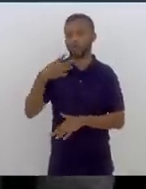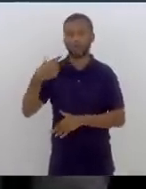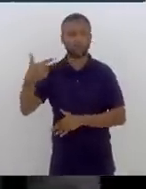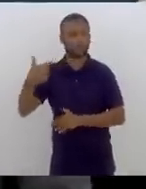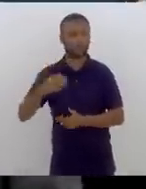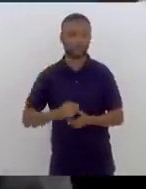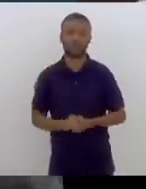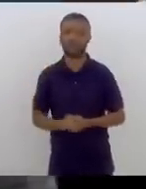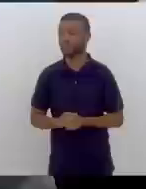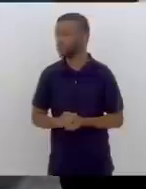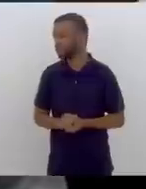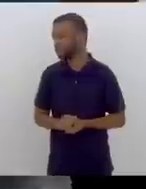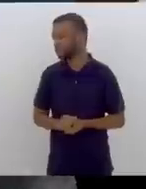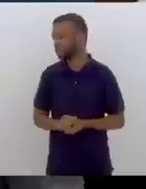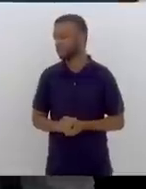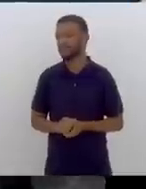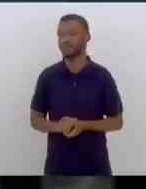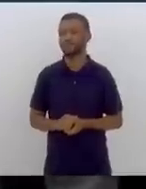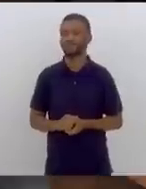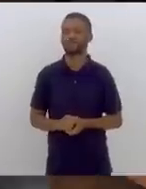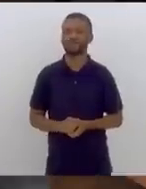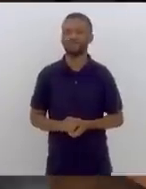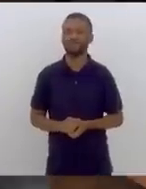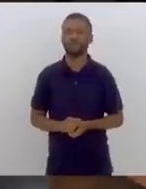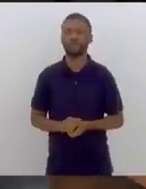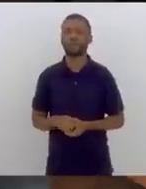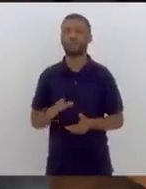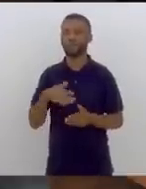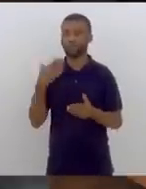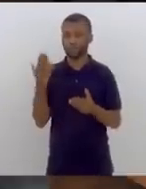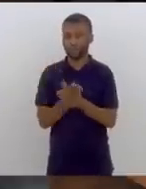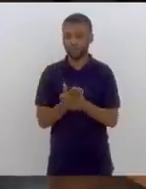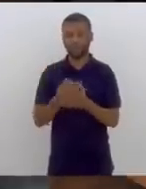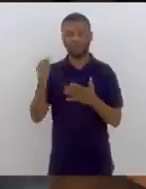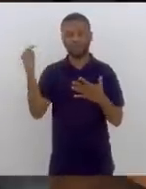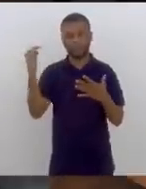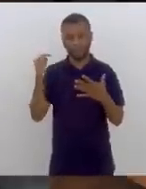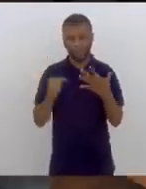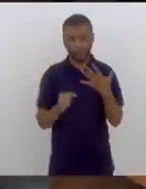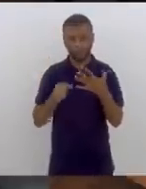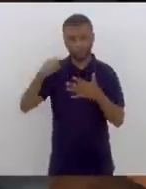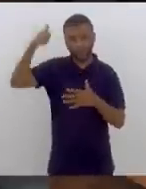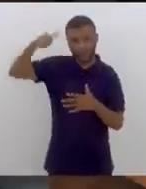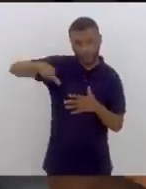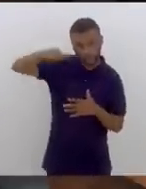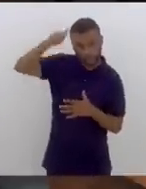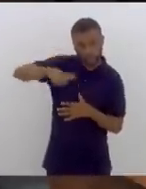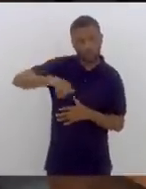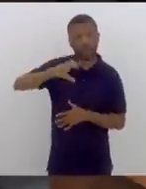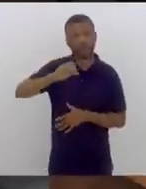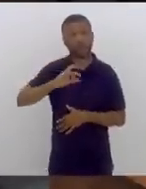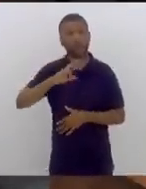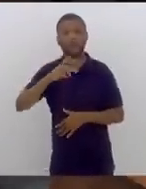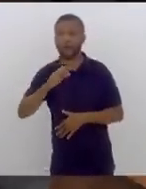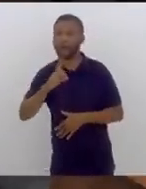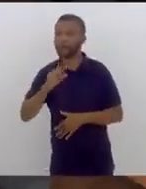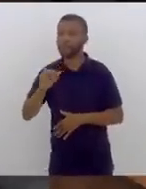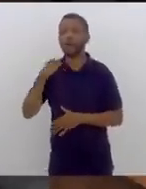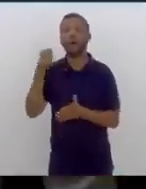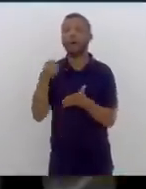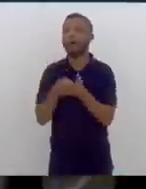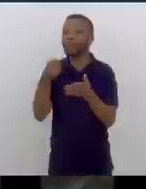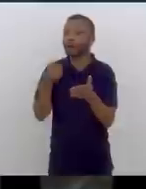Renato Assis então todos os processos que são analisados pela carpad Obrigatoriamente vai